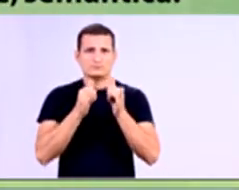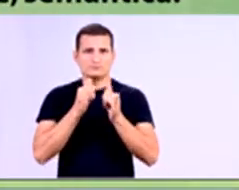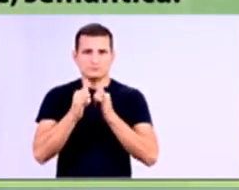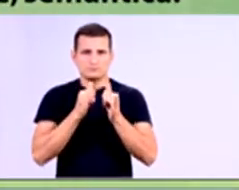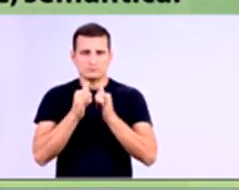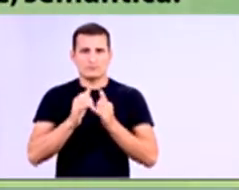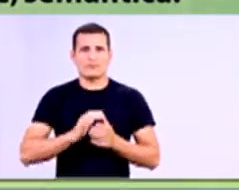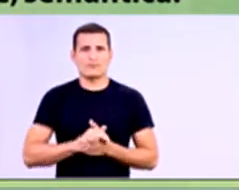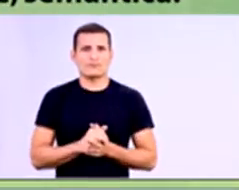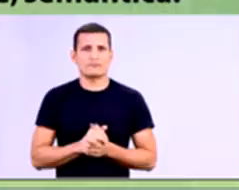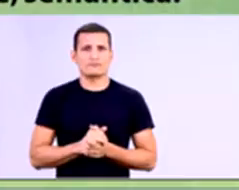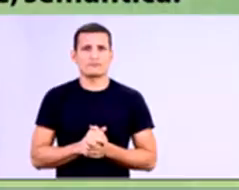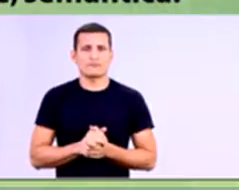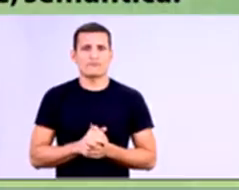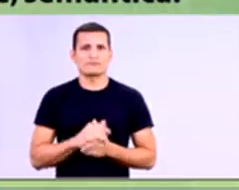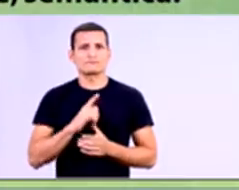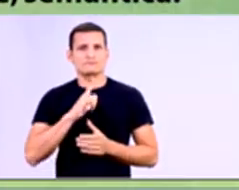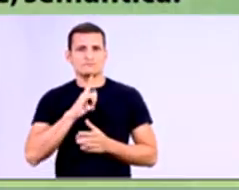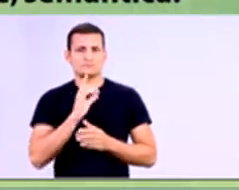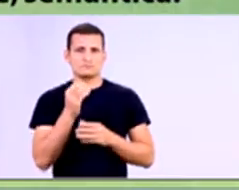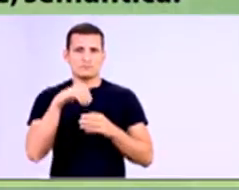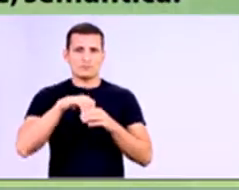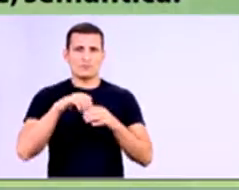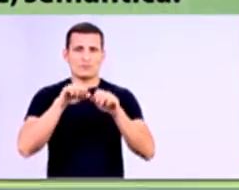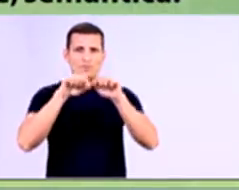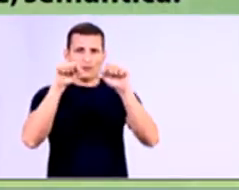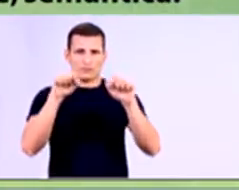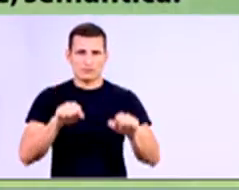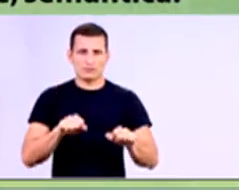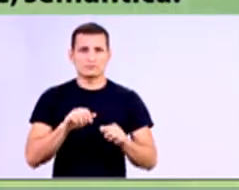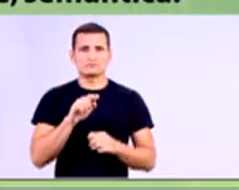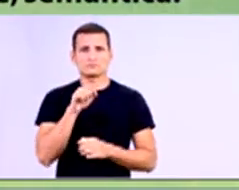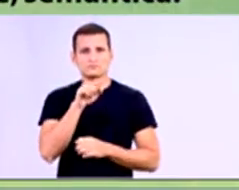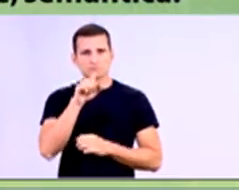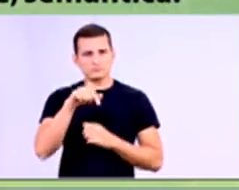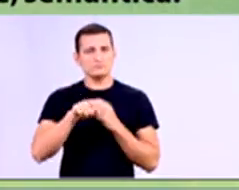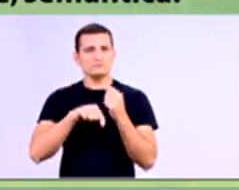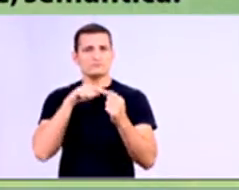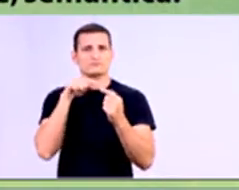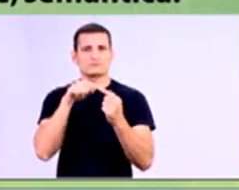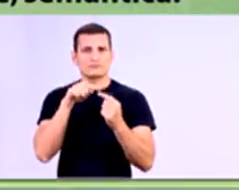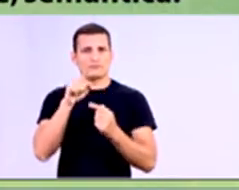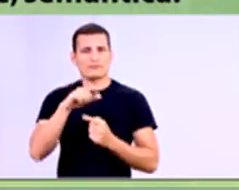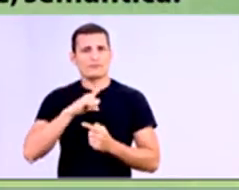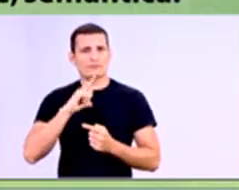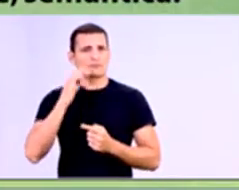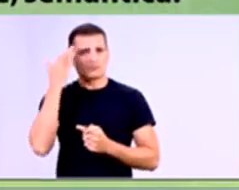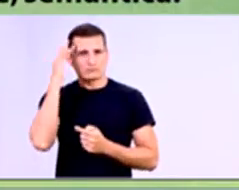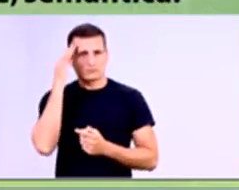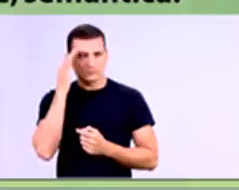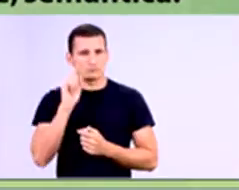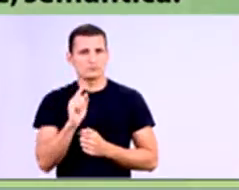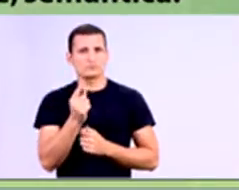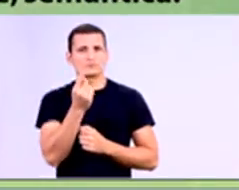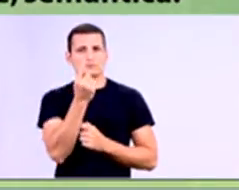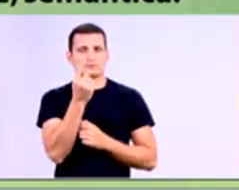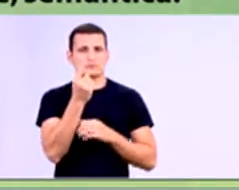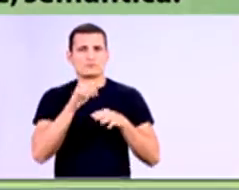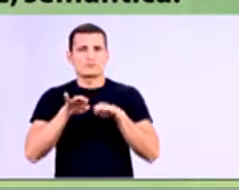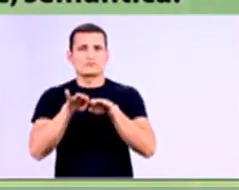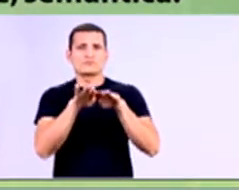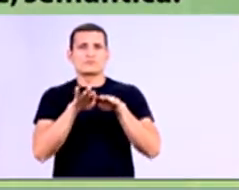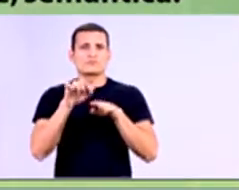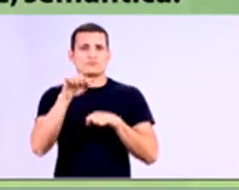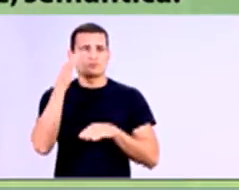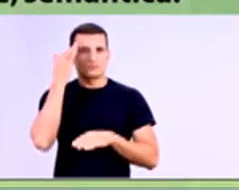venha a conter o nosso sistema. Então, esse é o objetivo, é ter um entendimento unificado, é padronizar